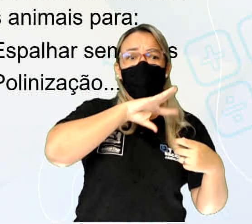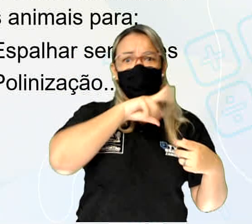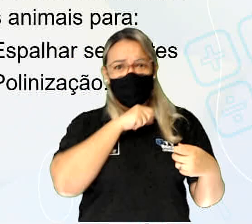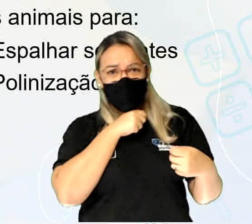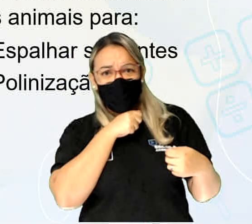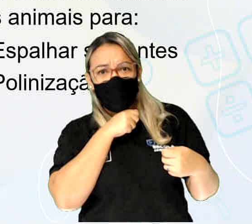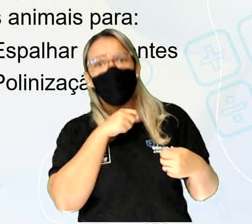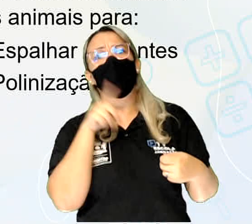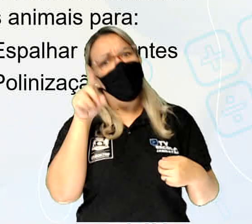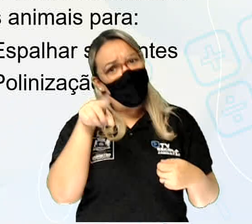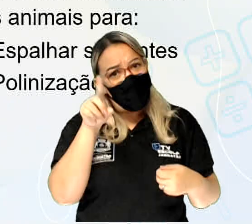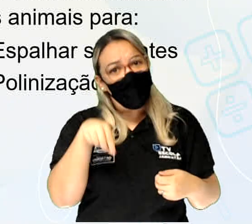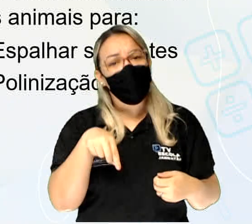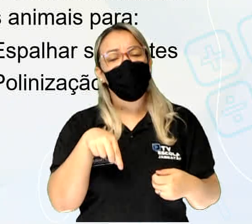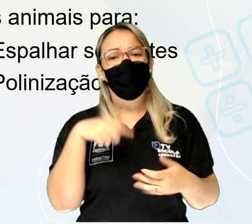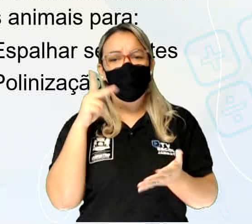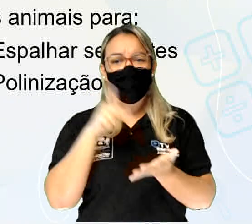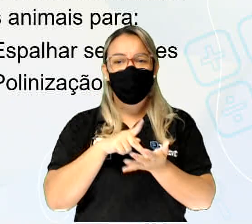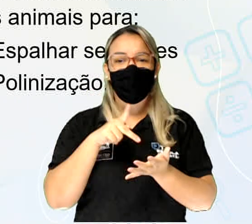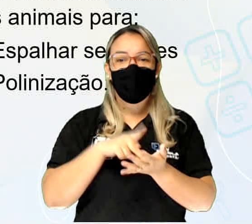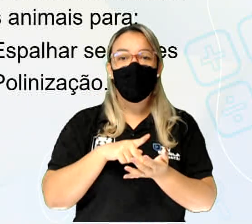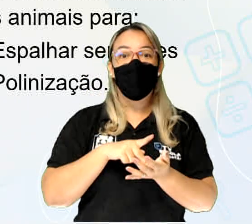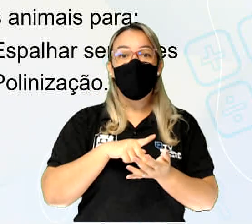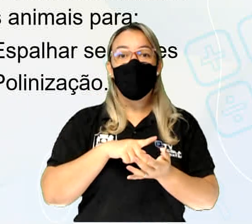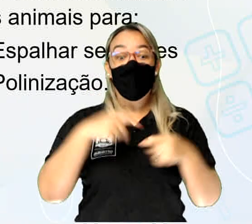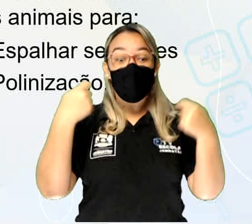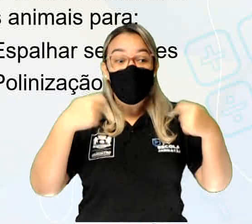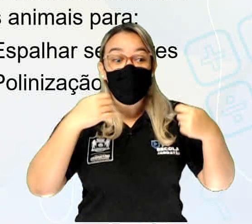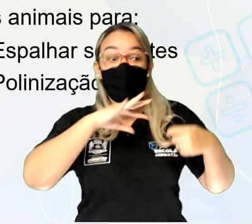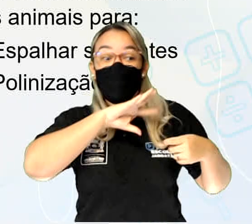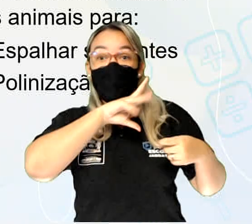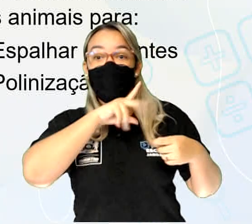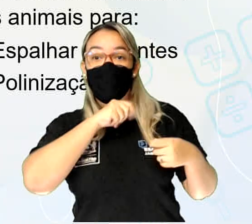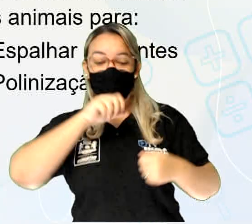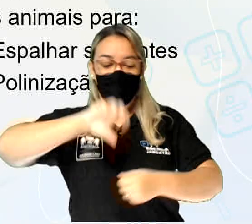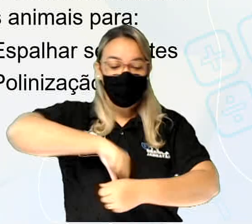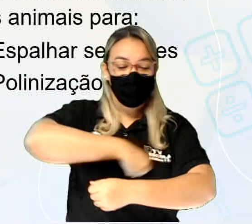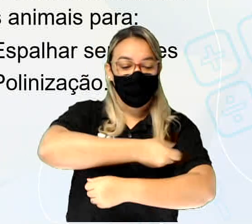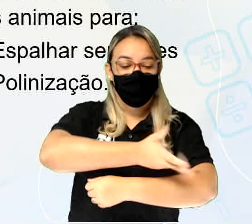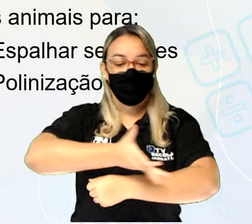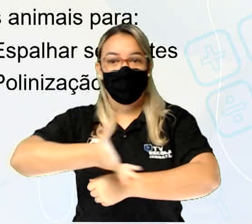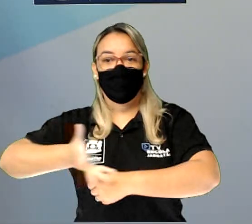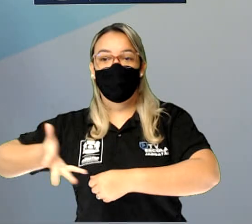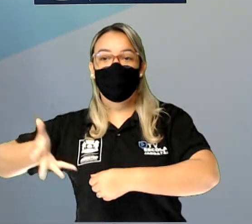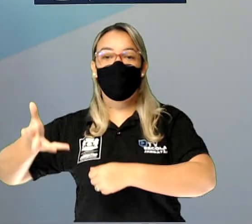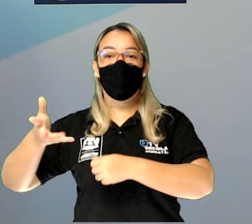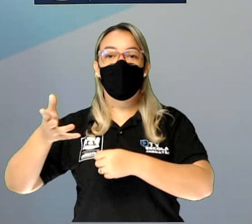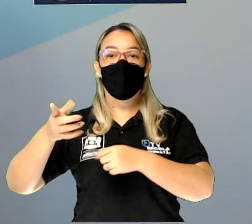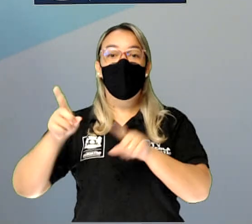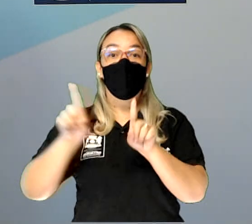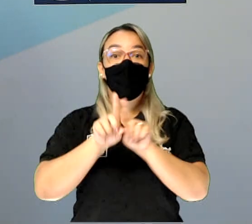dos animais, isso mesmo, necessitam dos animais para espalhar as sementes, para